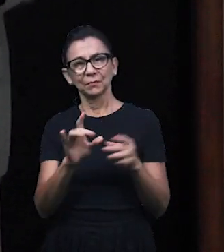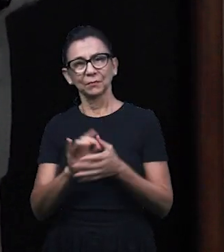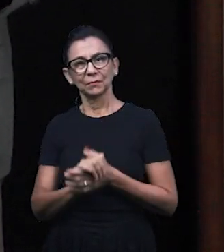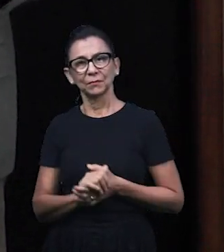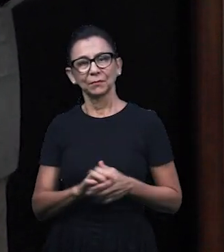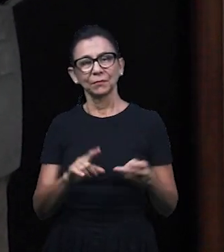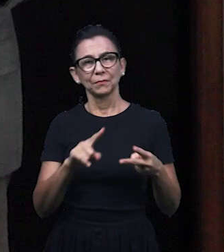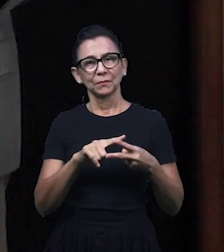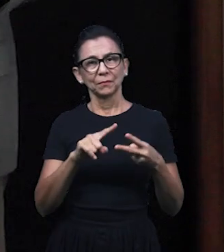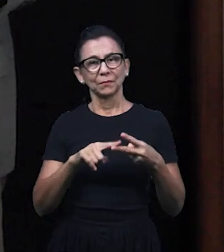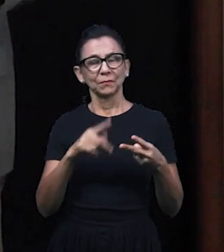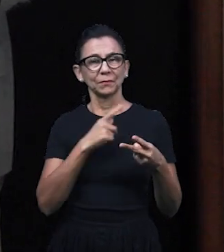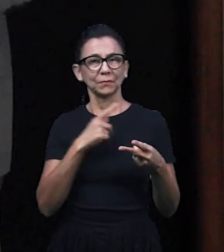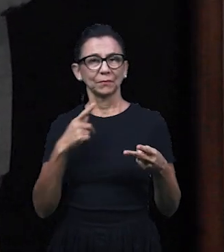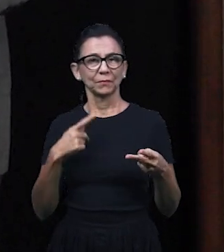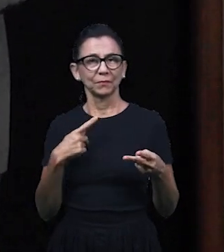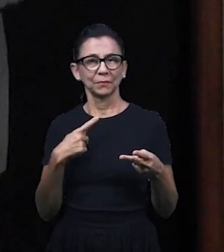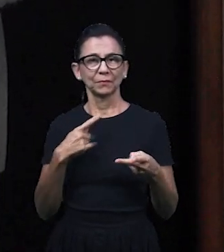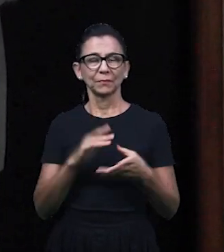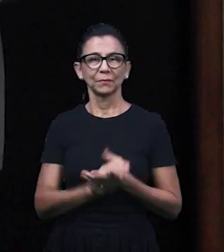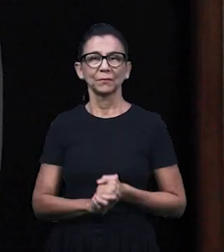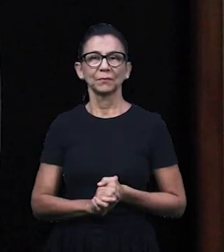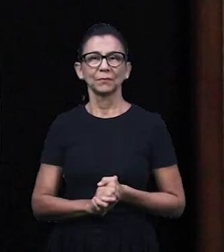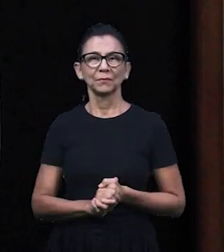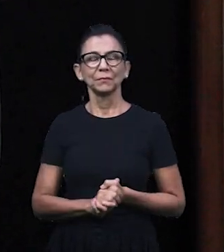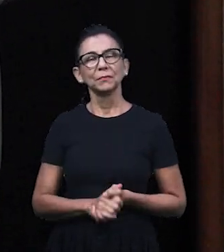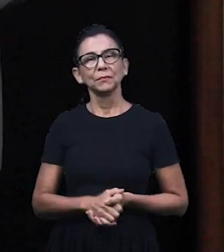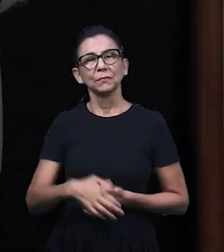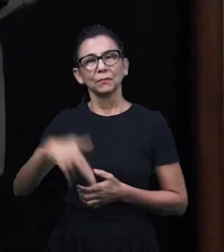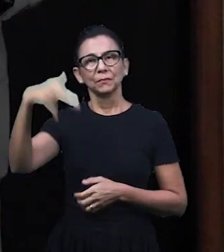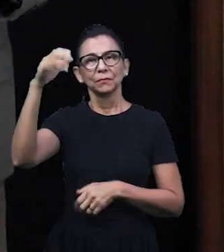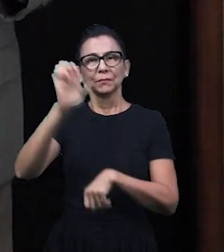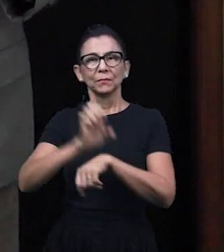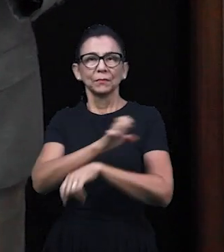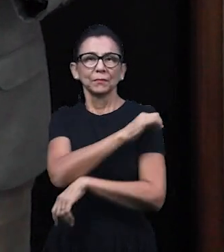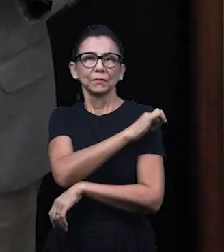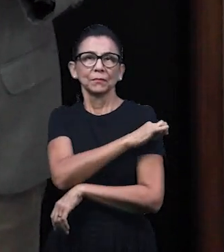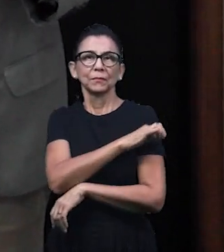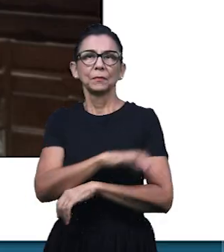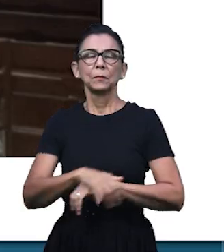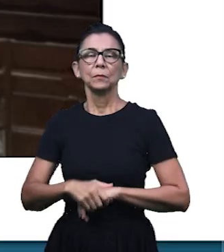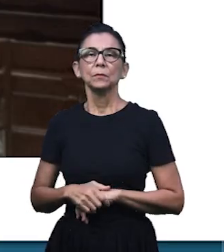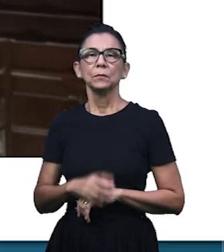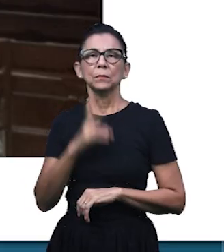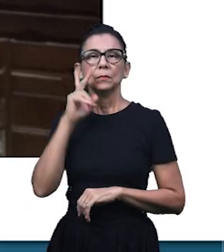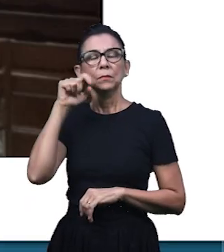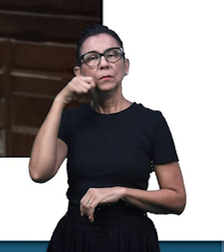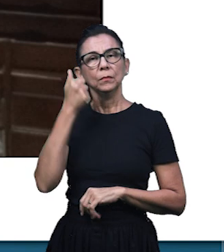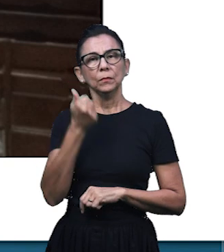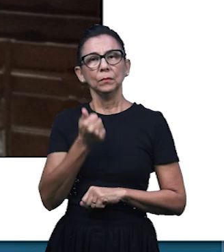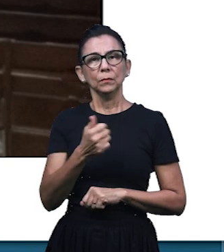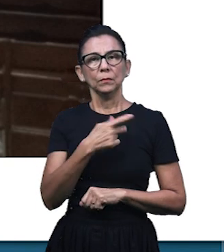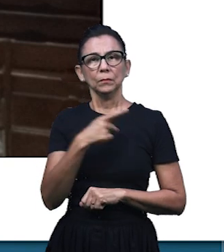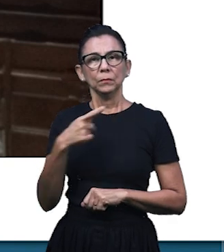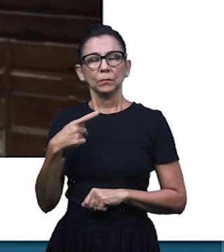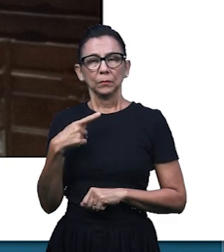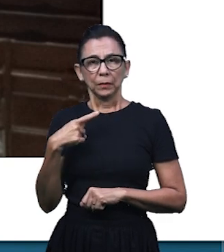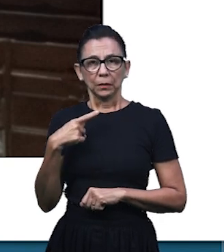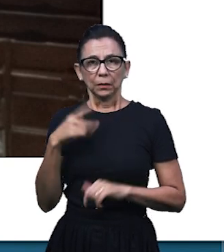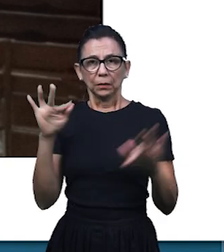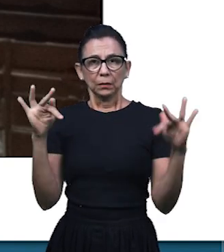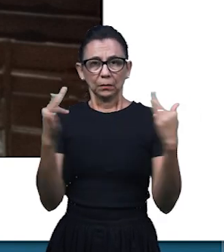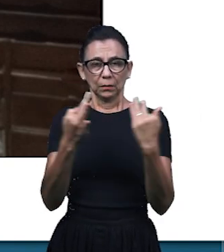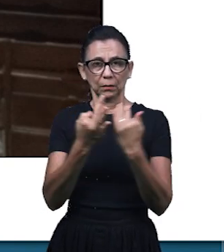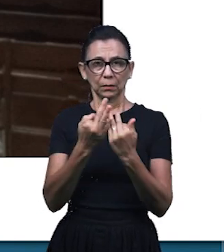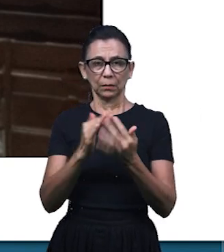pastores Kawai e Suzano, aí na Zona Norte do Rio de Janeiro. Vamos continuar. Ceia com pastores e familiares em Nova Iguaçu,